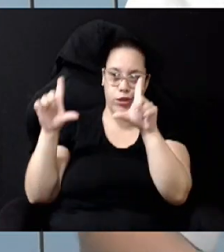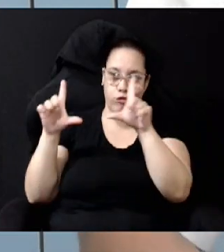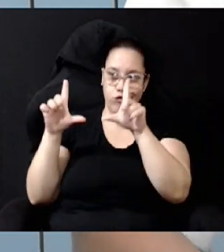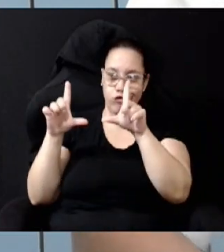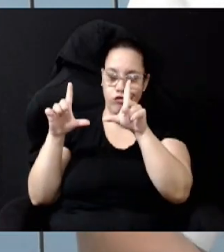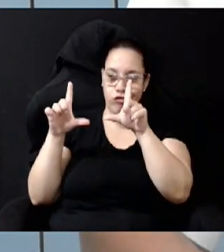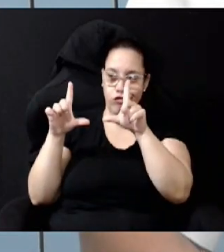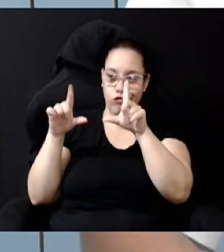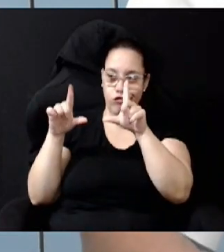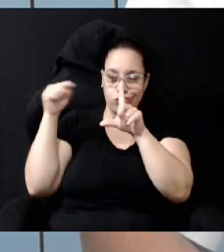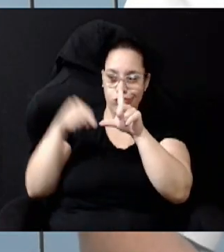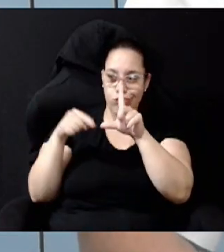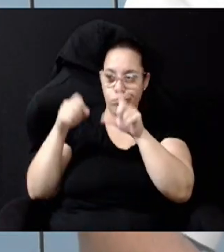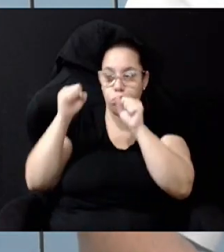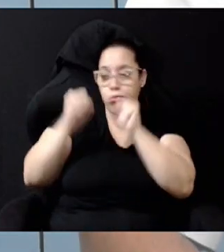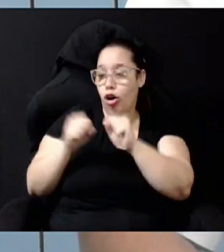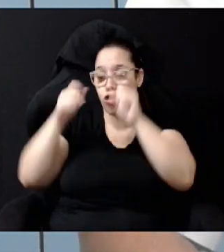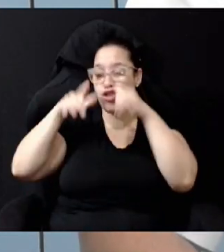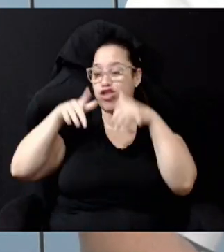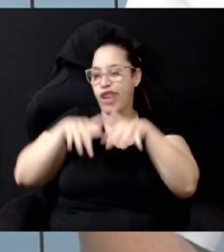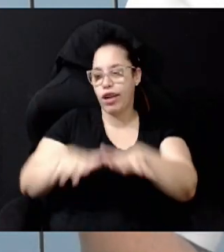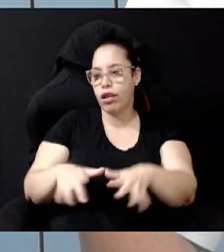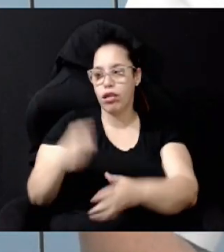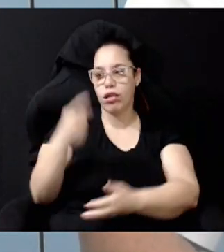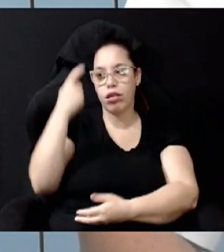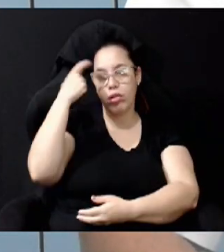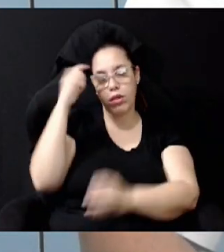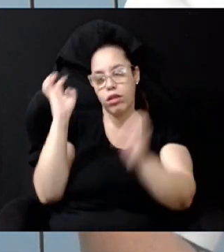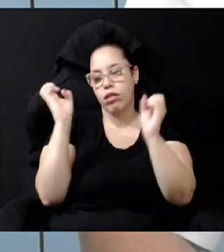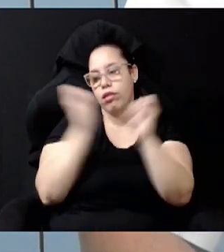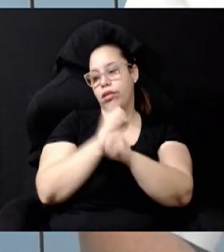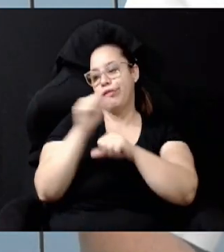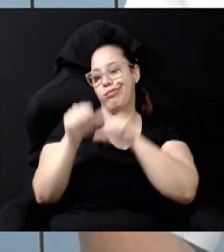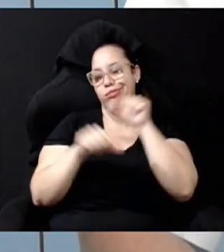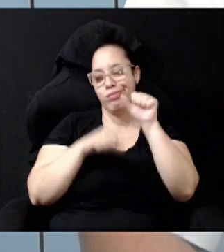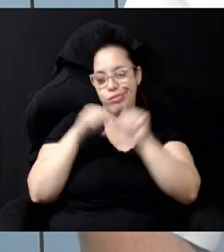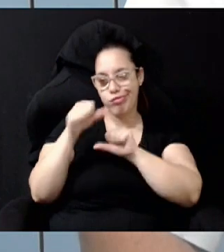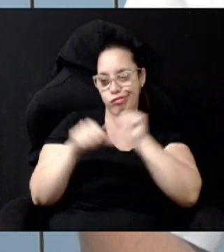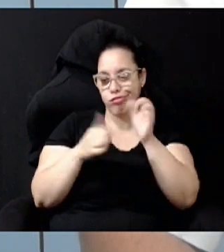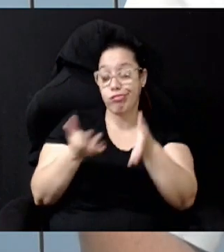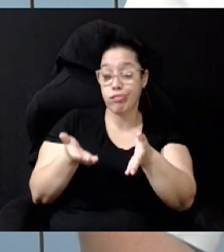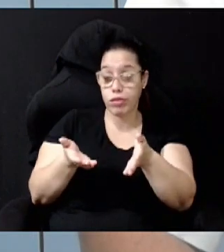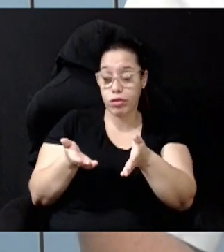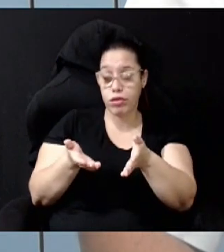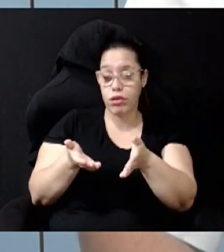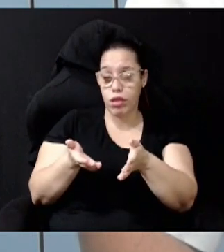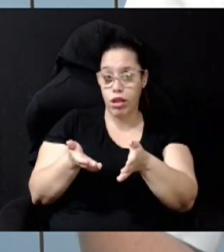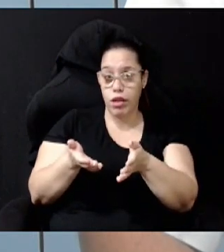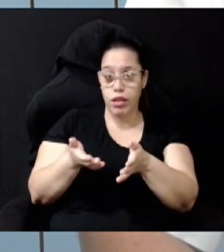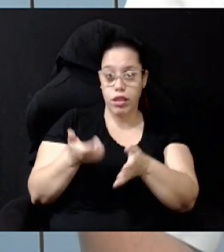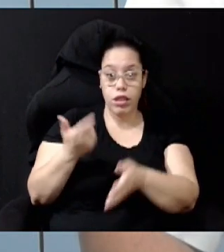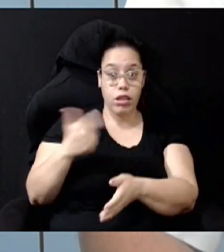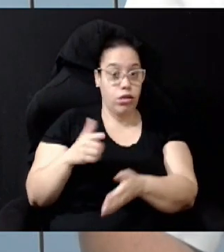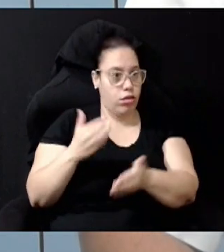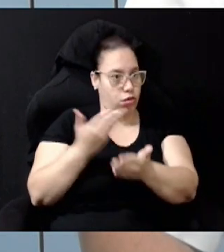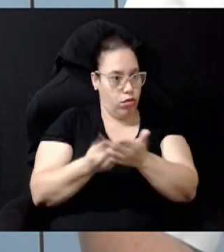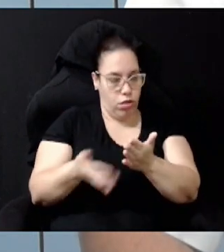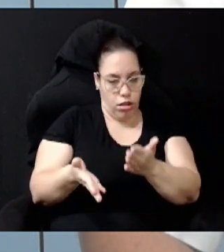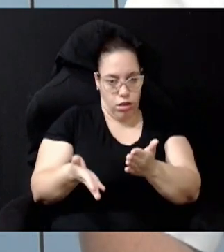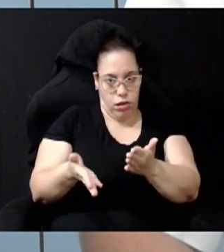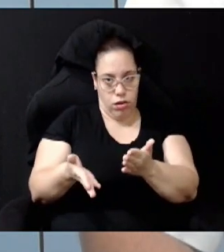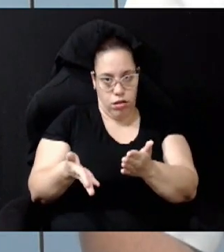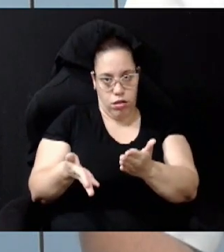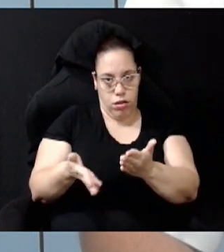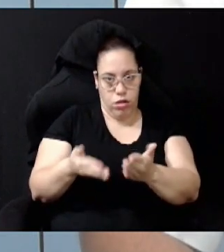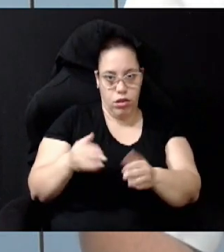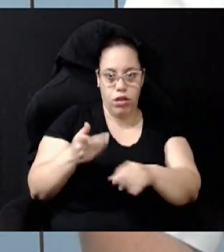alagamento. E não se pensa nada de reversão desse cenário. Não dispenso, muita gente me procurou